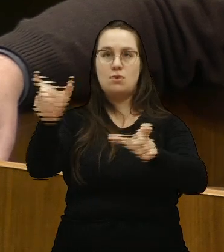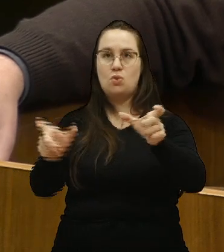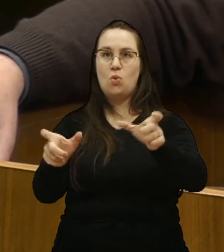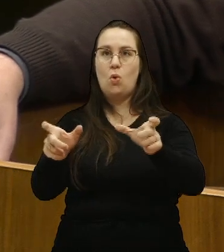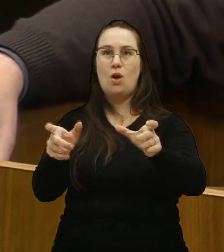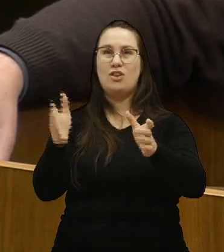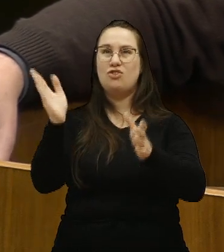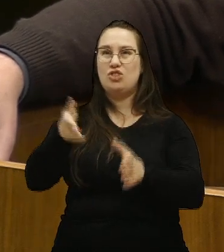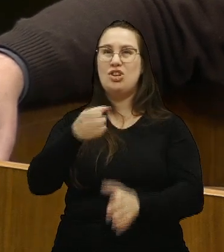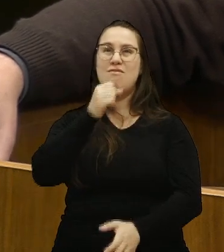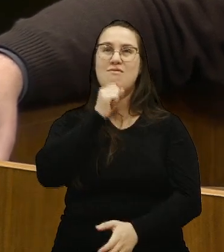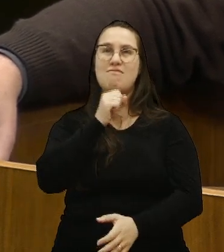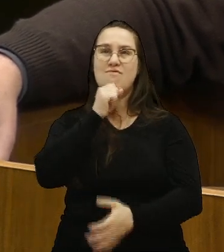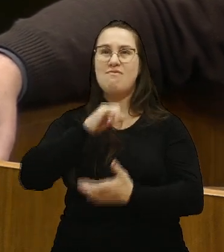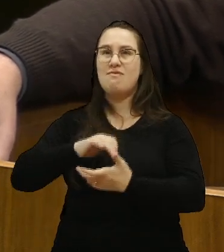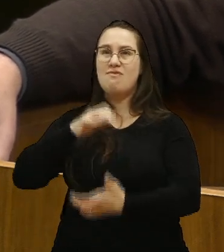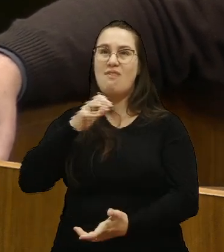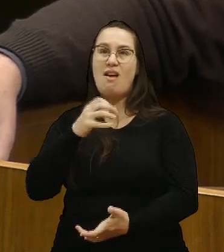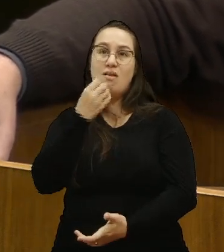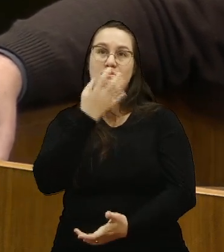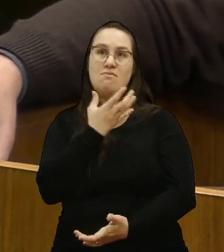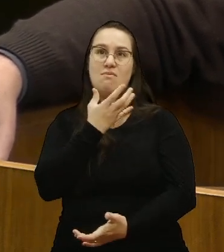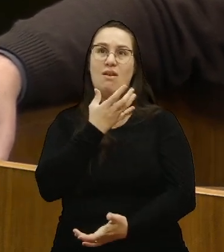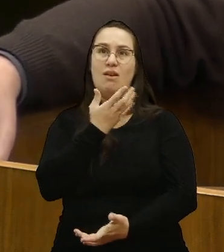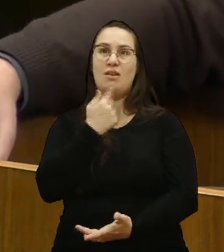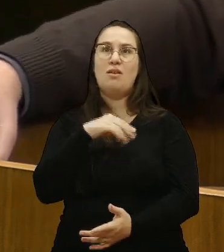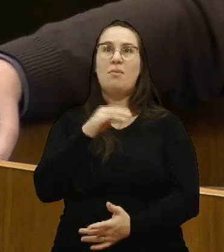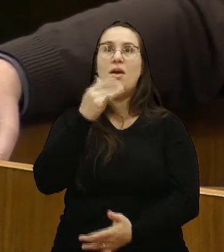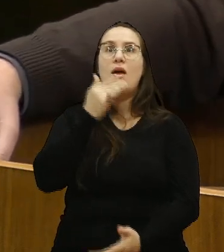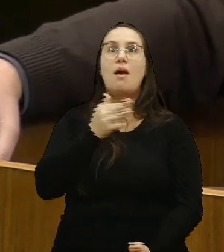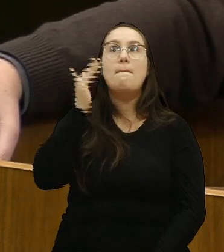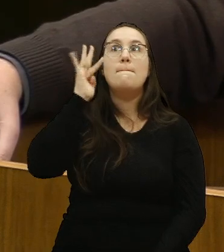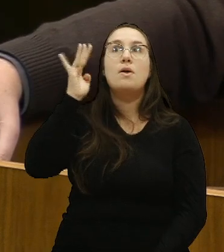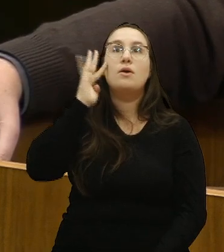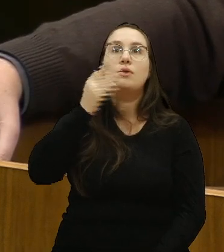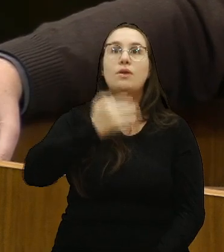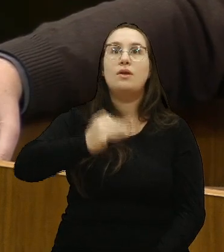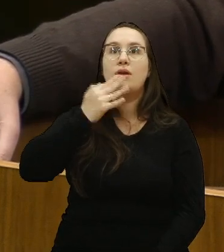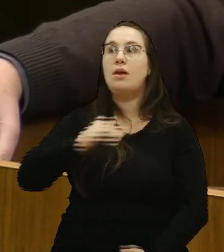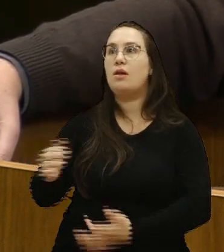já de idade de bem. Imagina com uma criança e um adolescente.